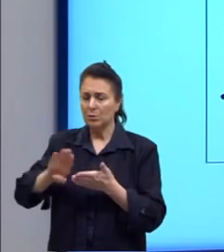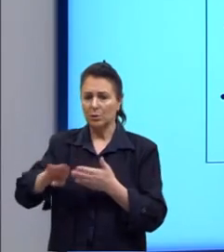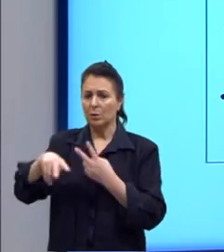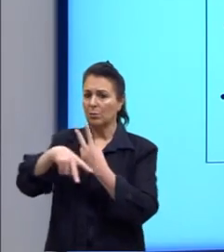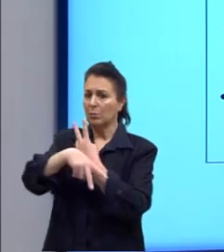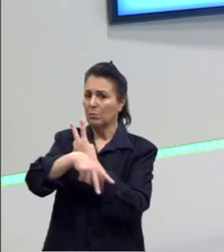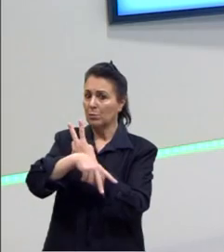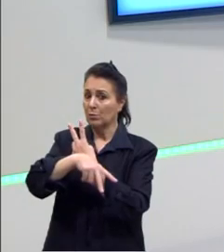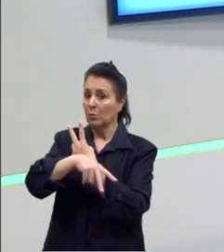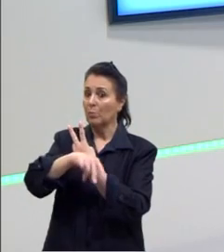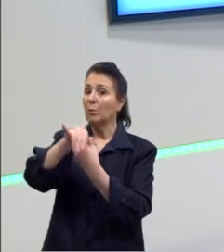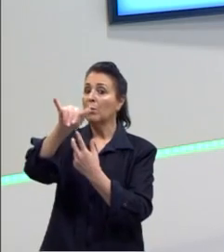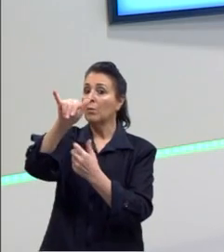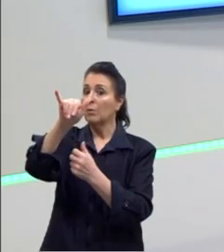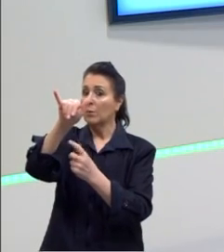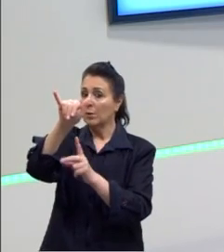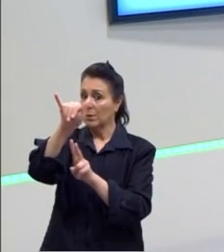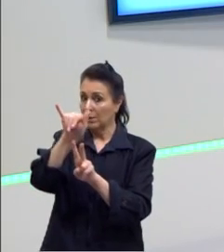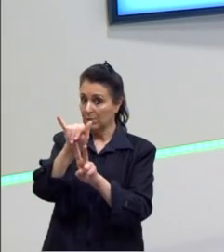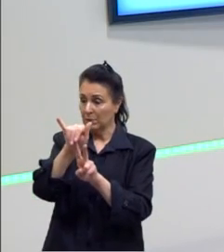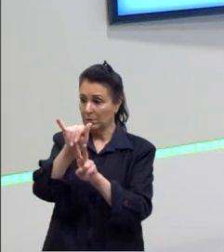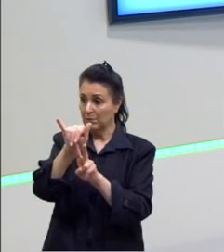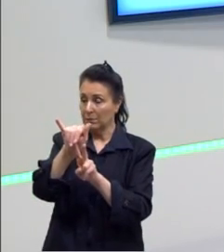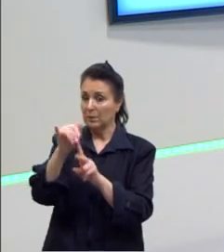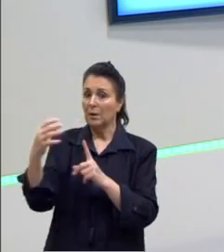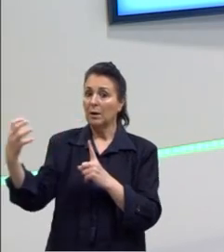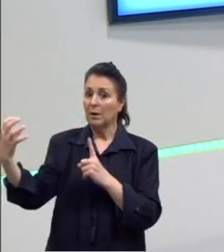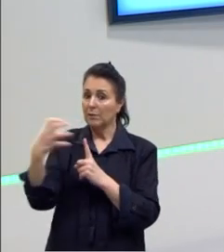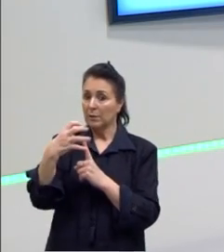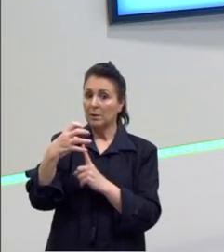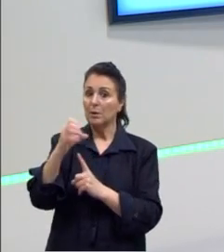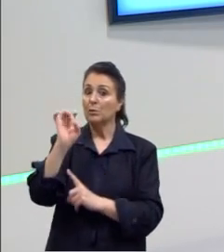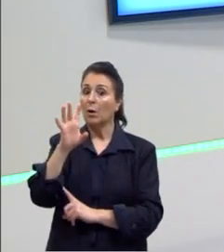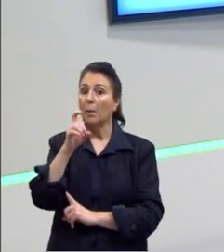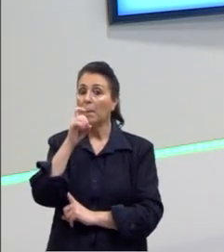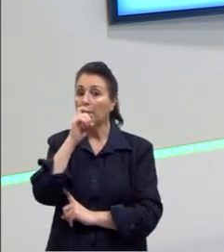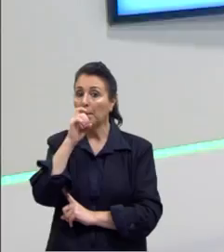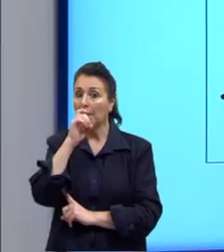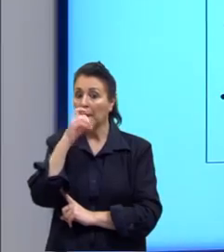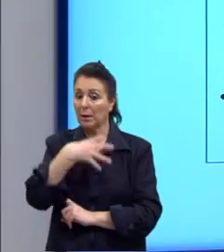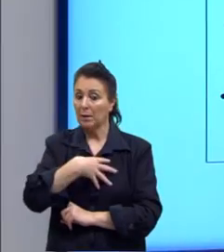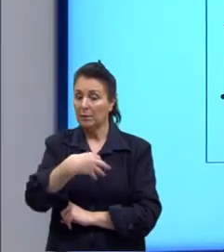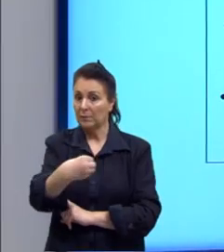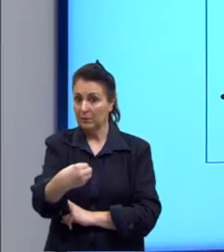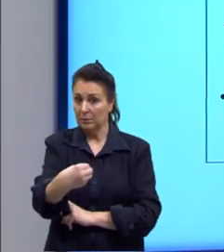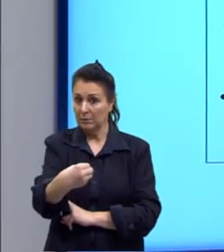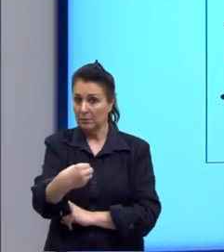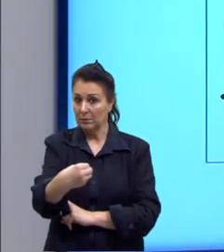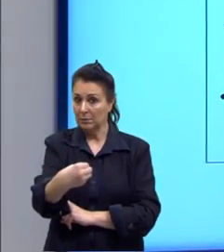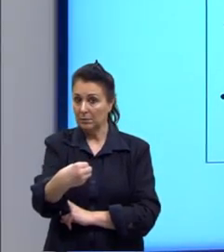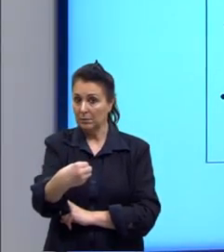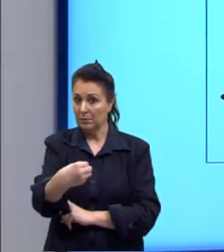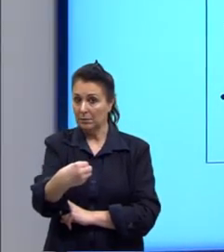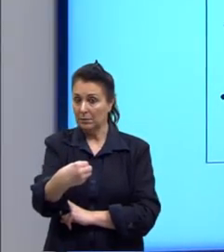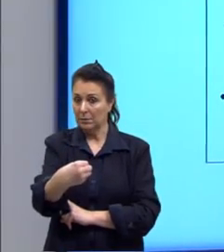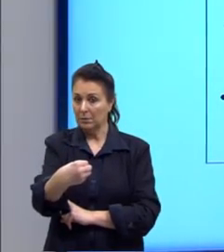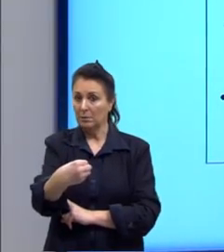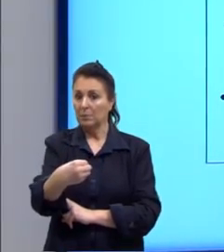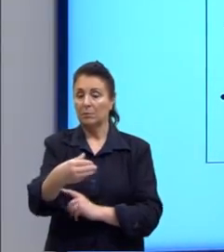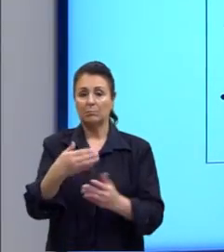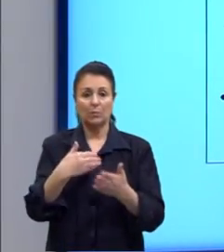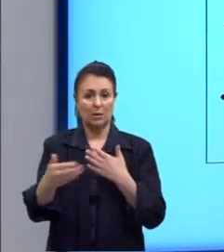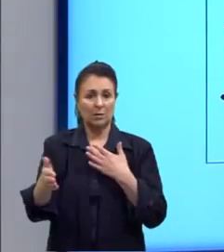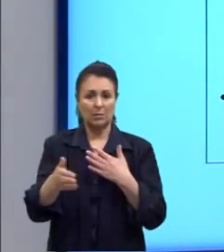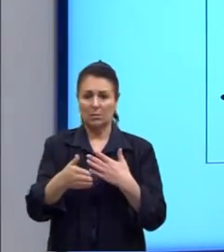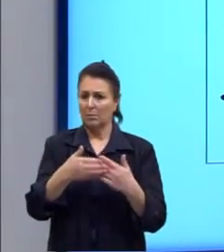cromossomo Y porque o cromossomo Y só vai afetar de pai para filho tá então aqui a questão diz que a independente do